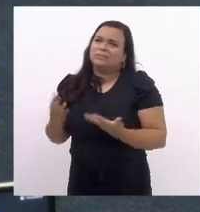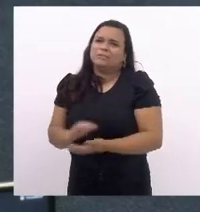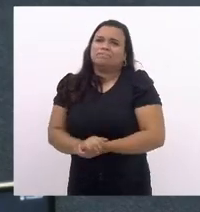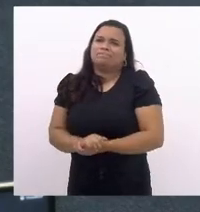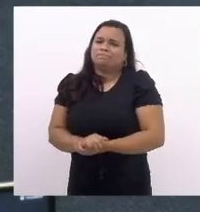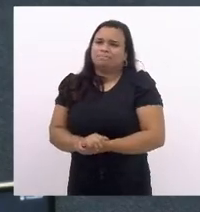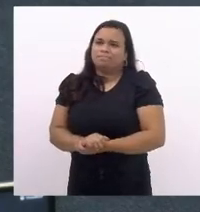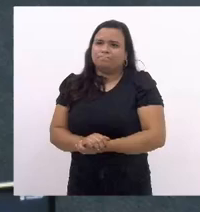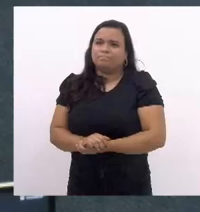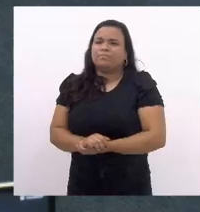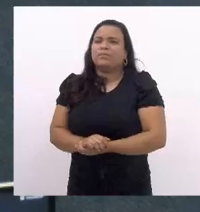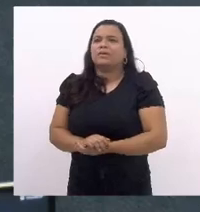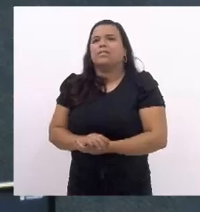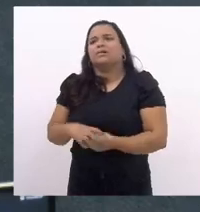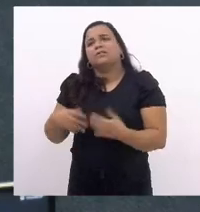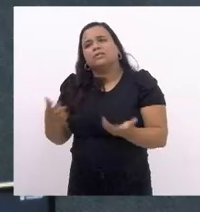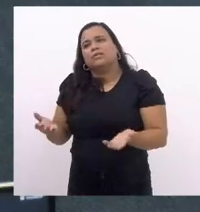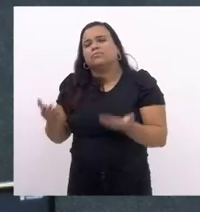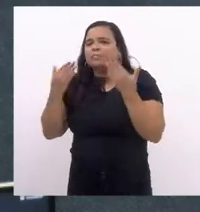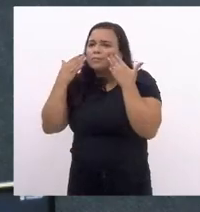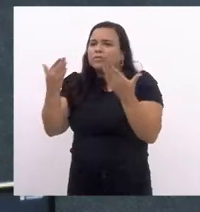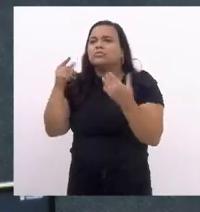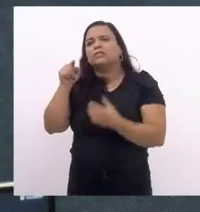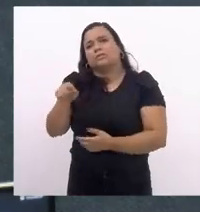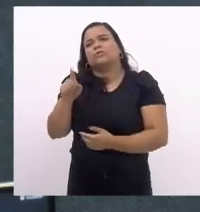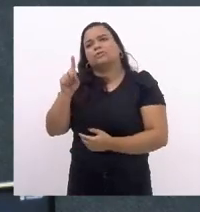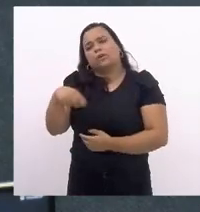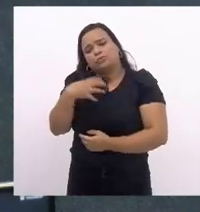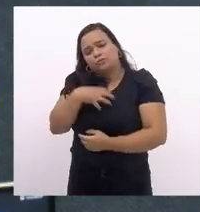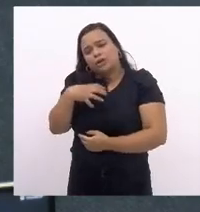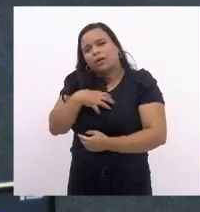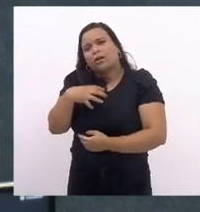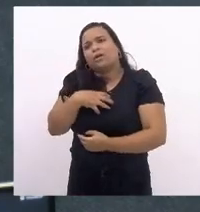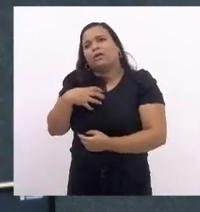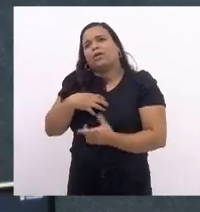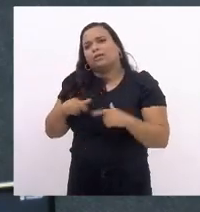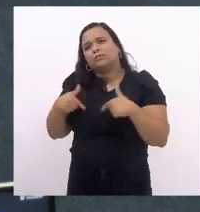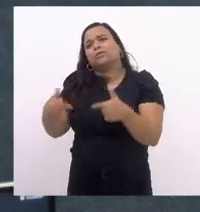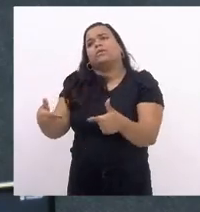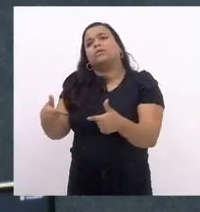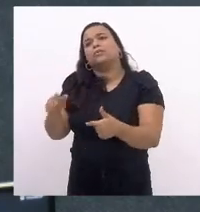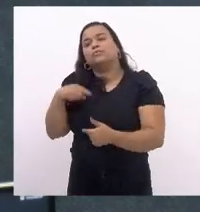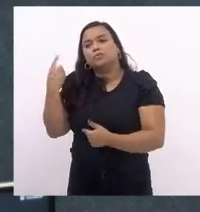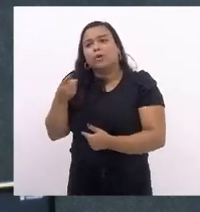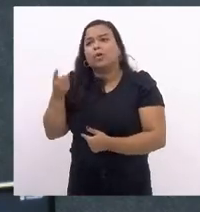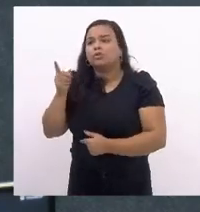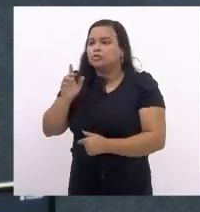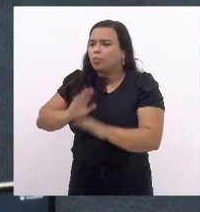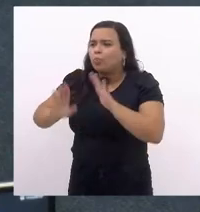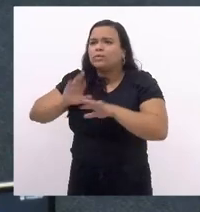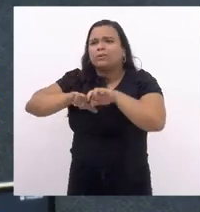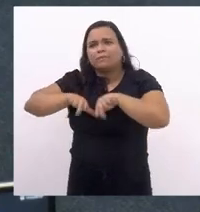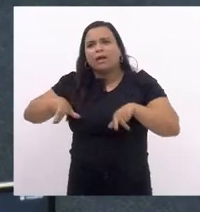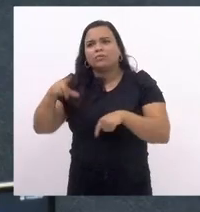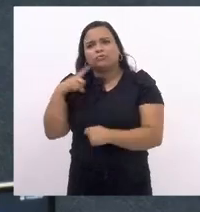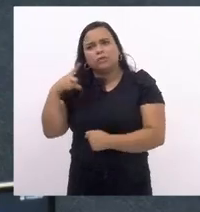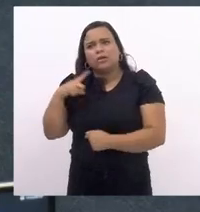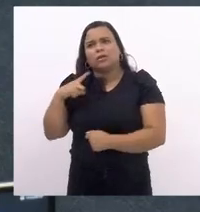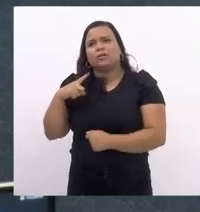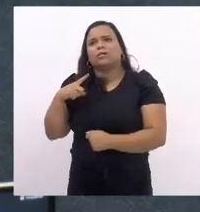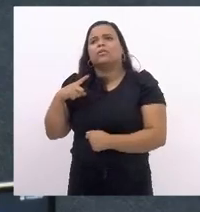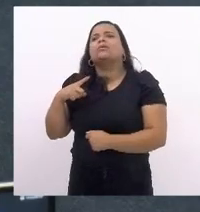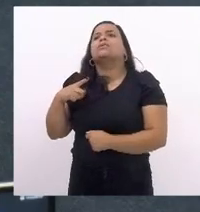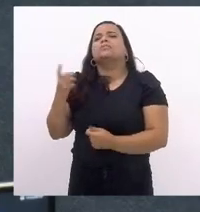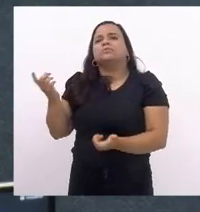Então, assim, diante desse quadro, é um gesto de sensibilidade, claro, que nós tomamos aqui os cuidados necessários, a declaração de calamidade ou